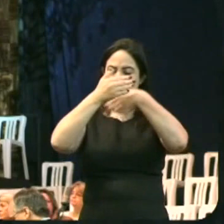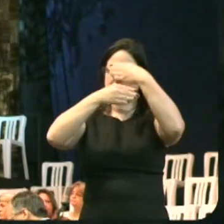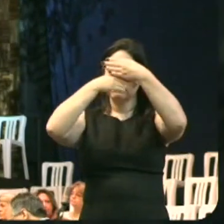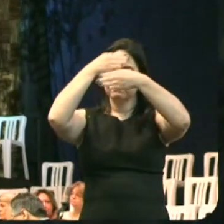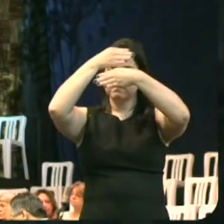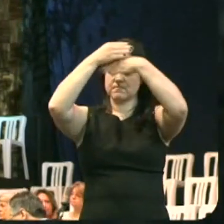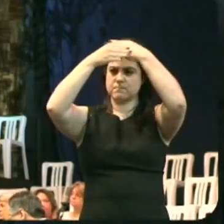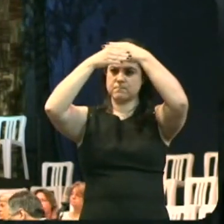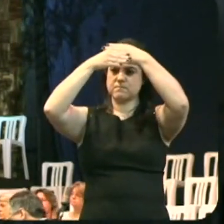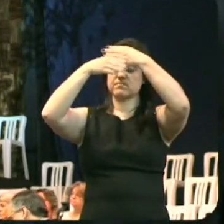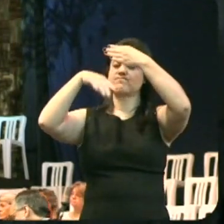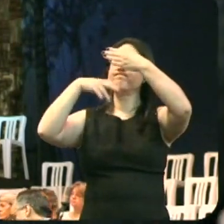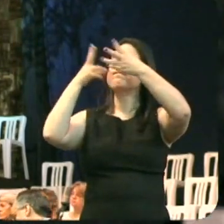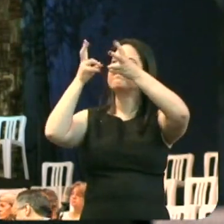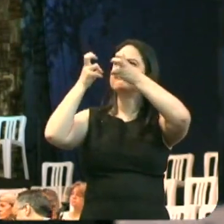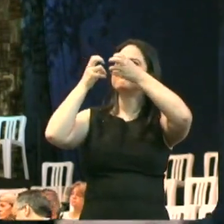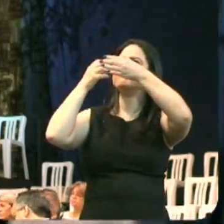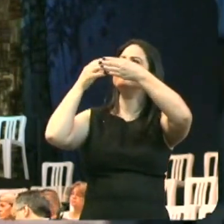escurecido a mente.